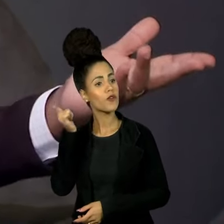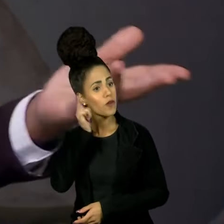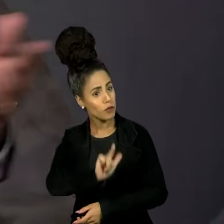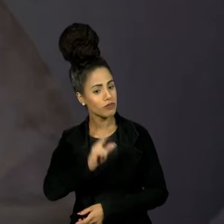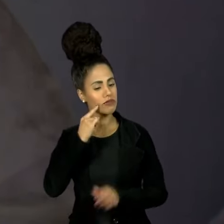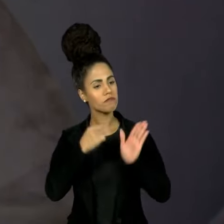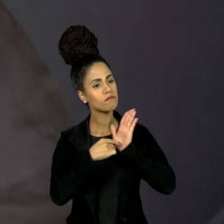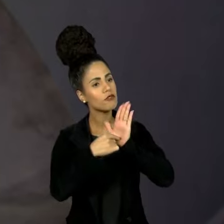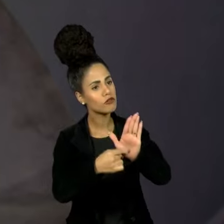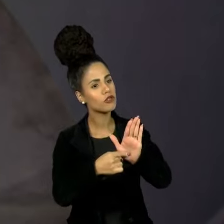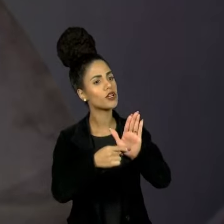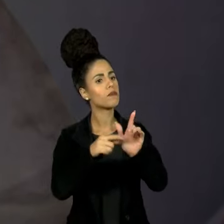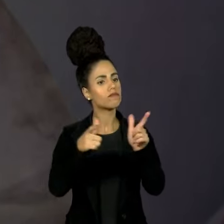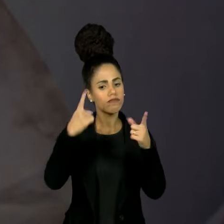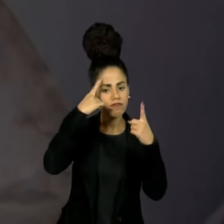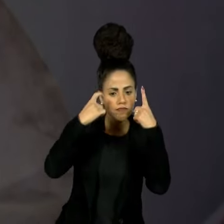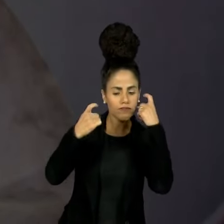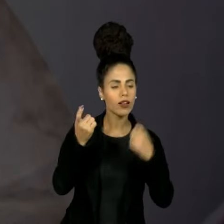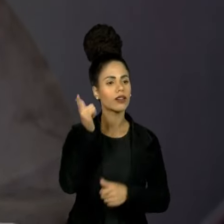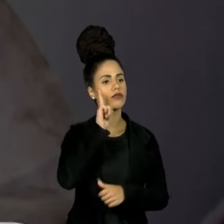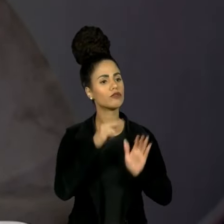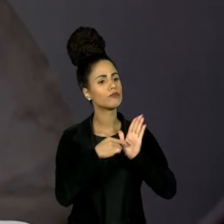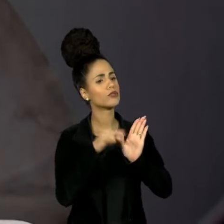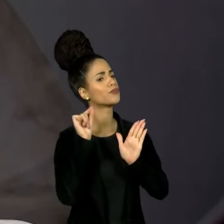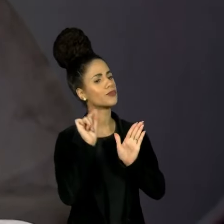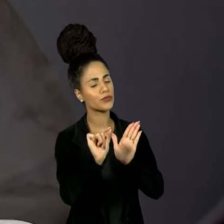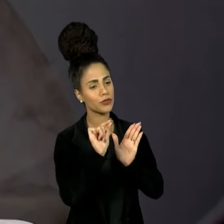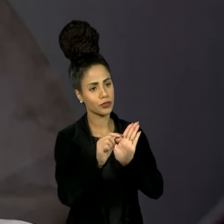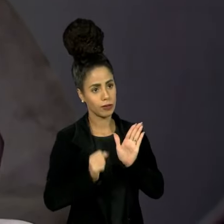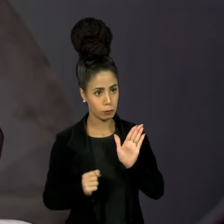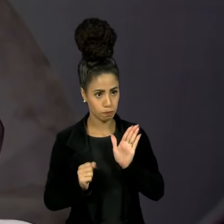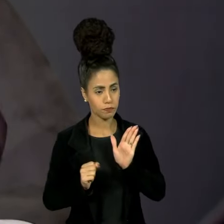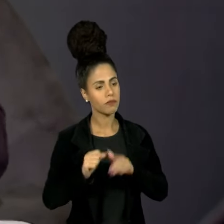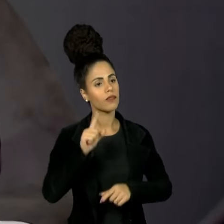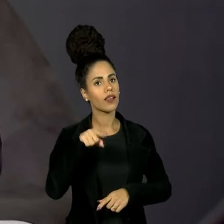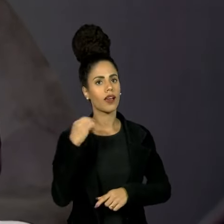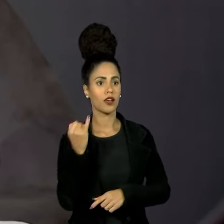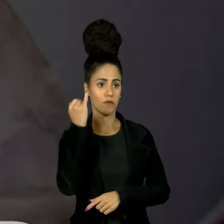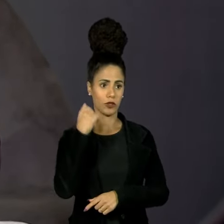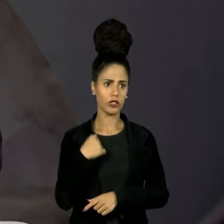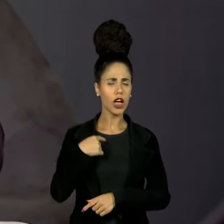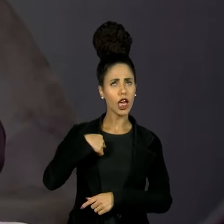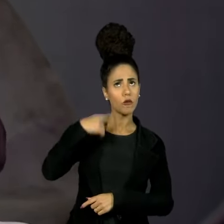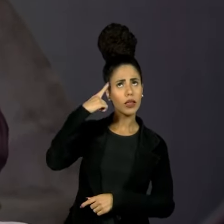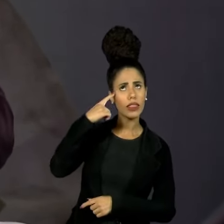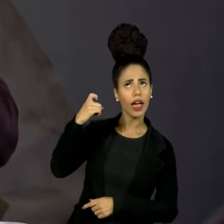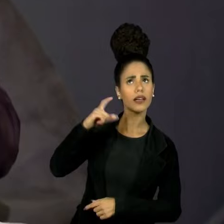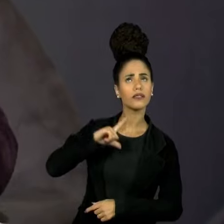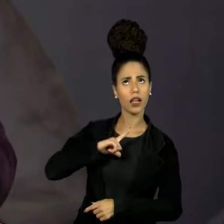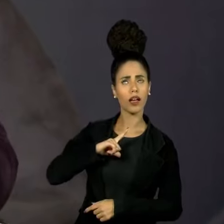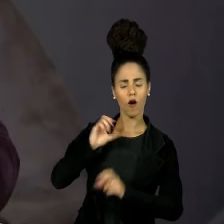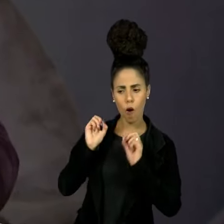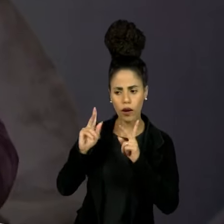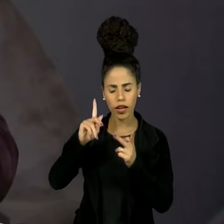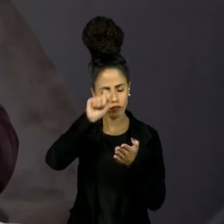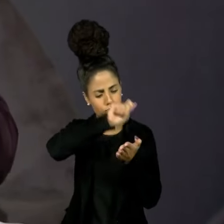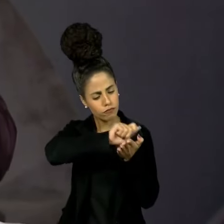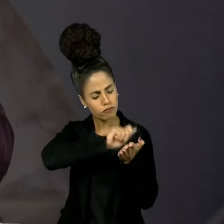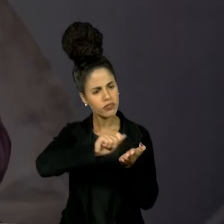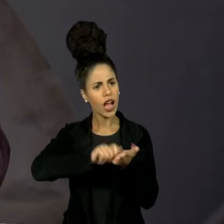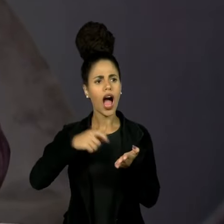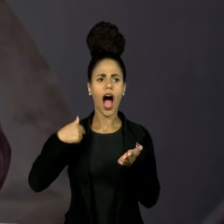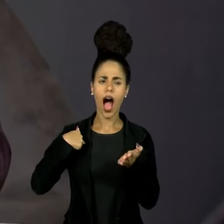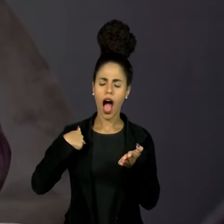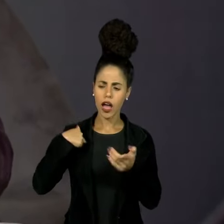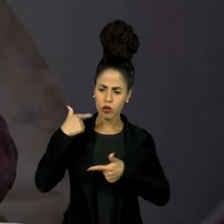trouxe também essa dimensão importante, né, Angélica, que você tem uma ideia, você até um informal, você se